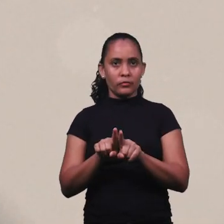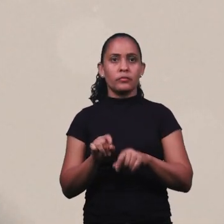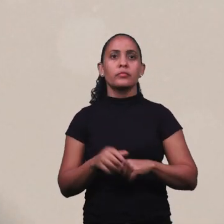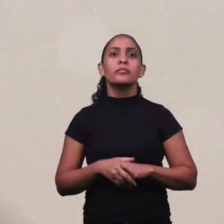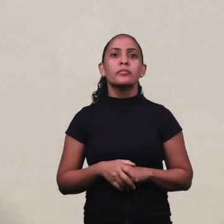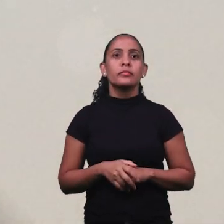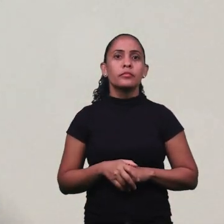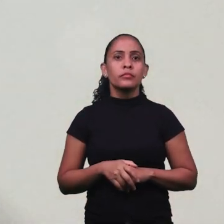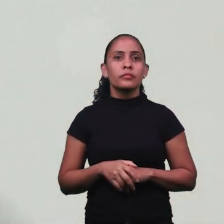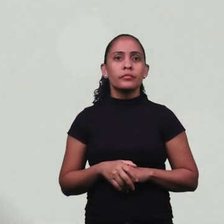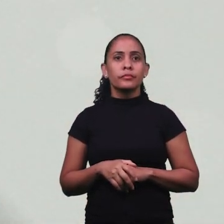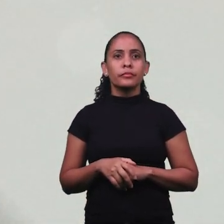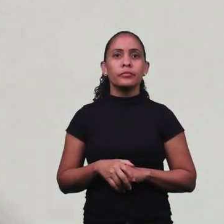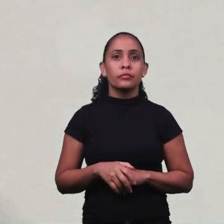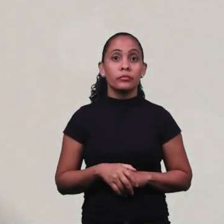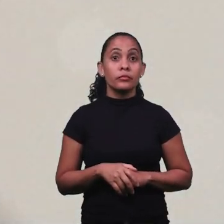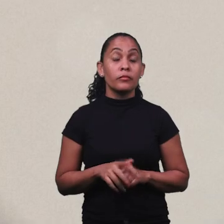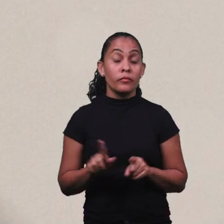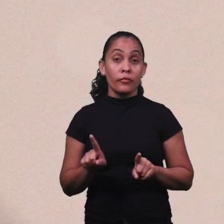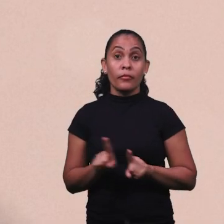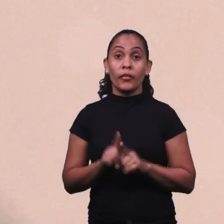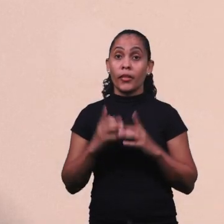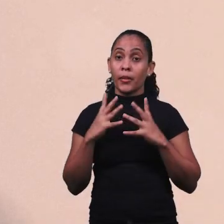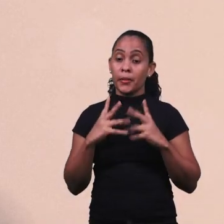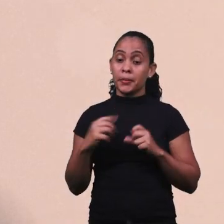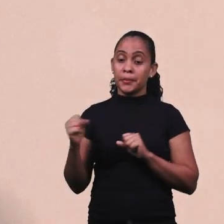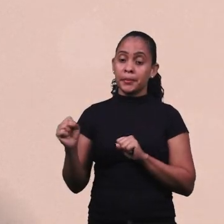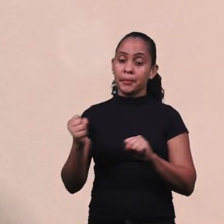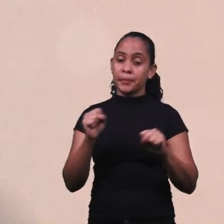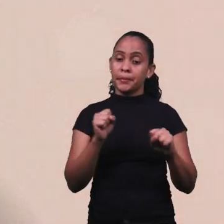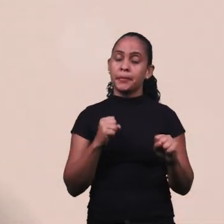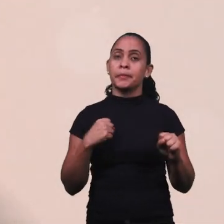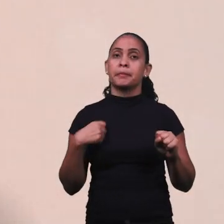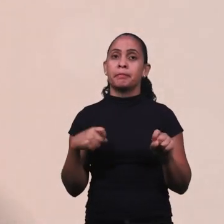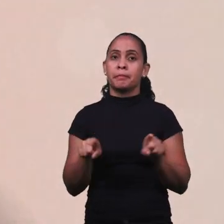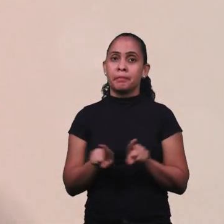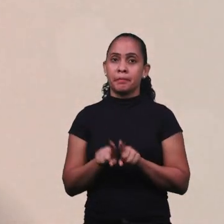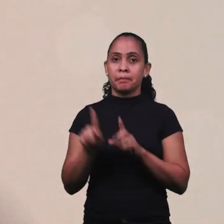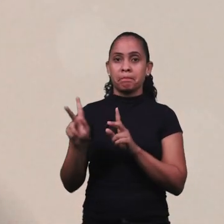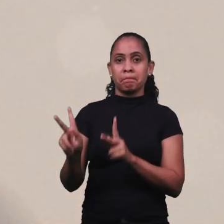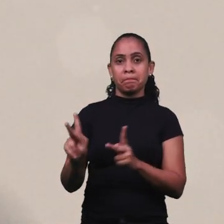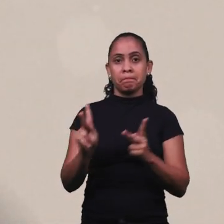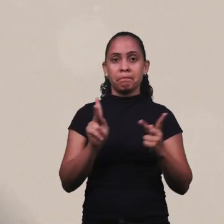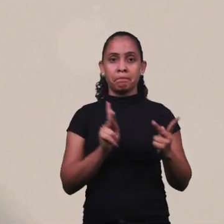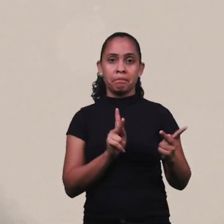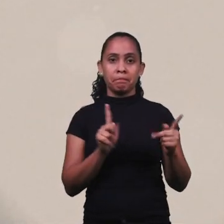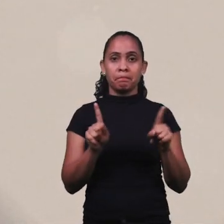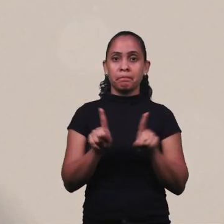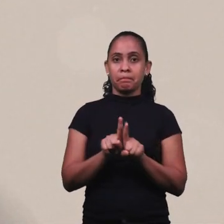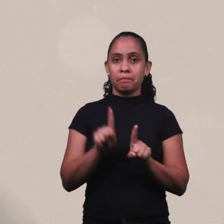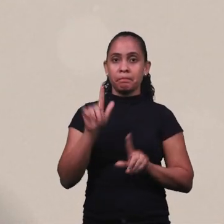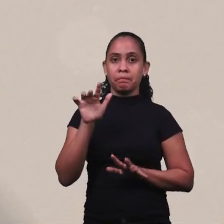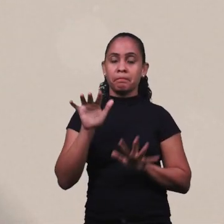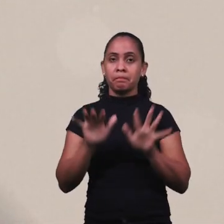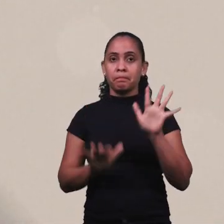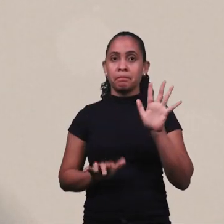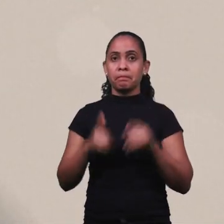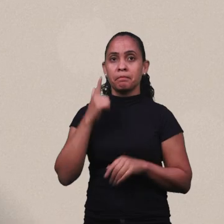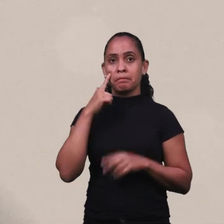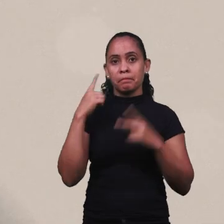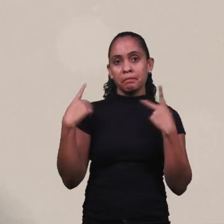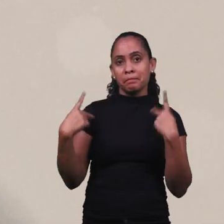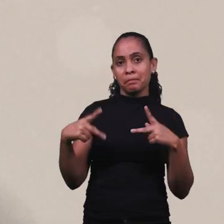Ginásio. Também participo da limpeza, também participo das visitas. Algumas vezes eu